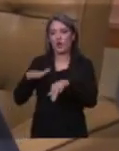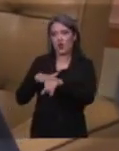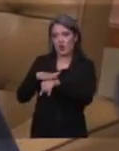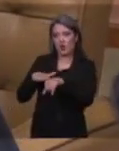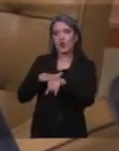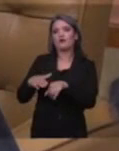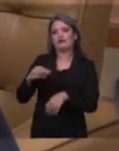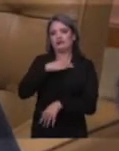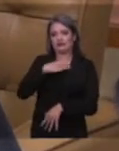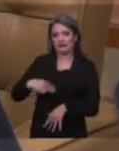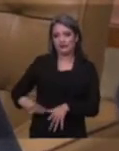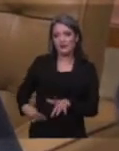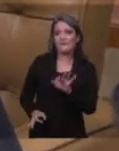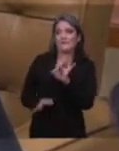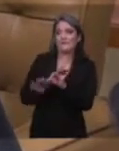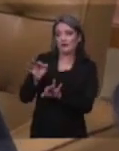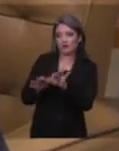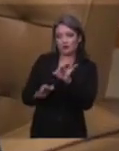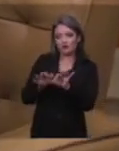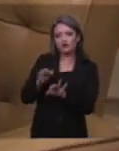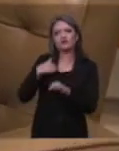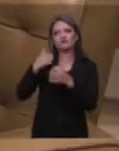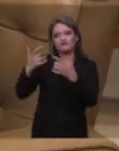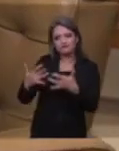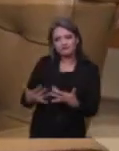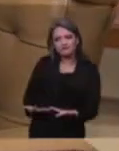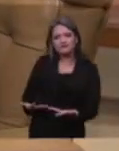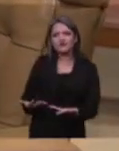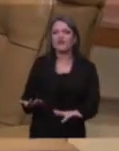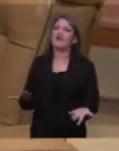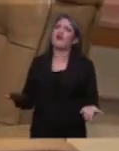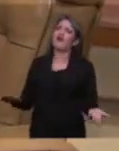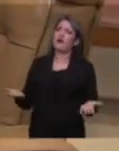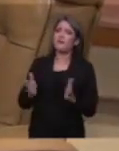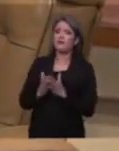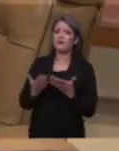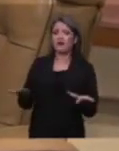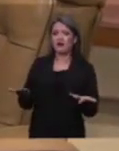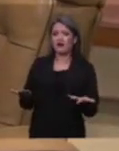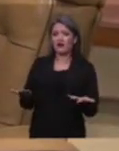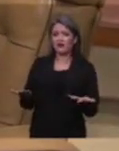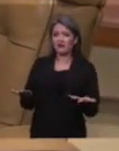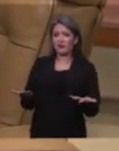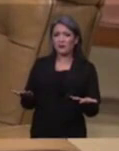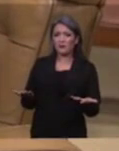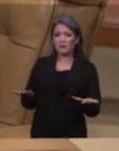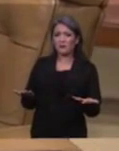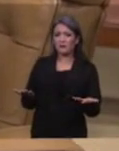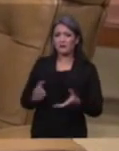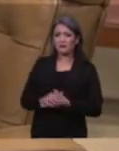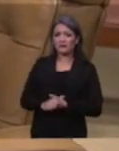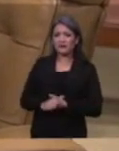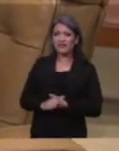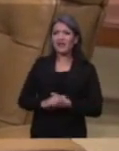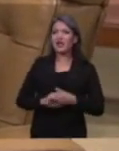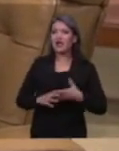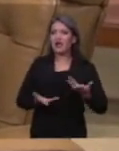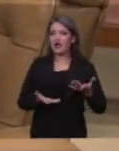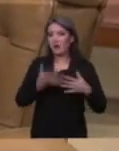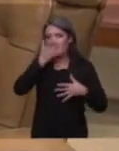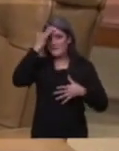pouco de abordagem jocosa e disse, poxa, a Galocura, a torcida do